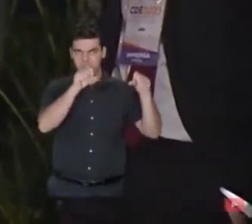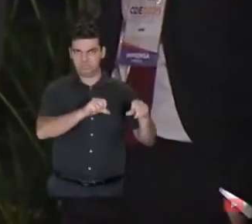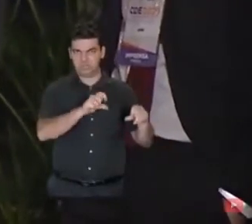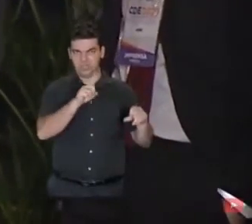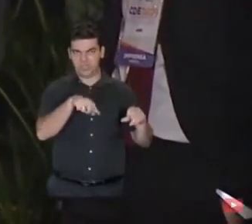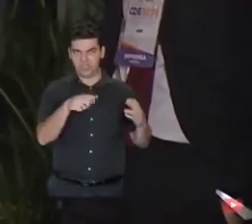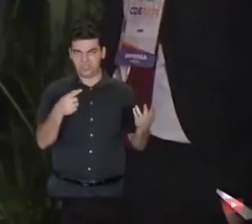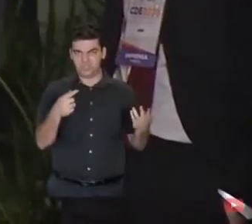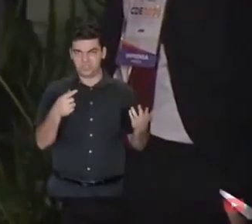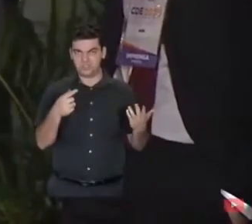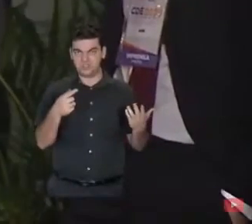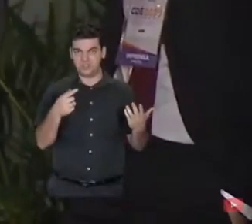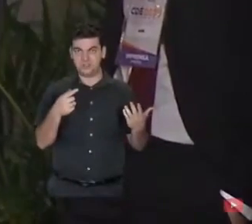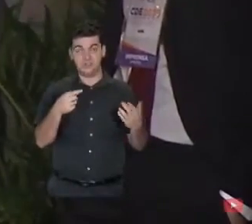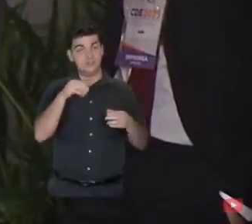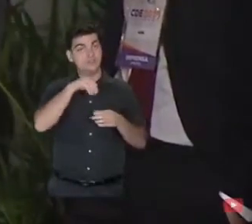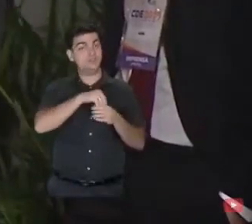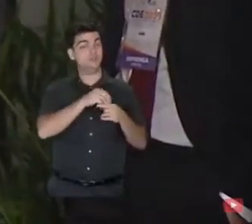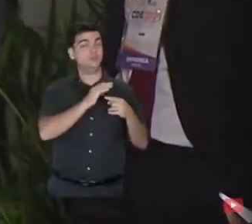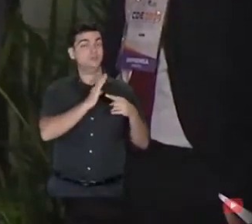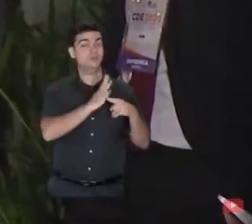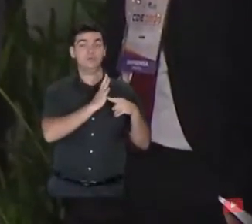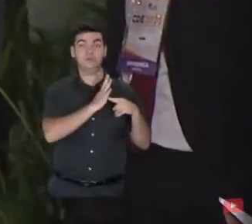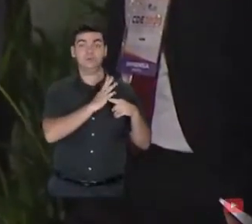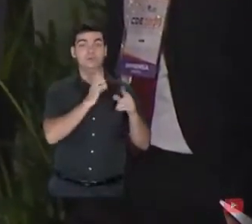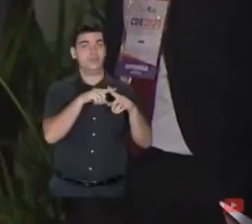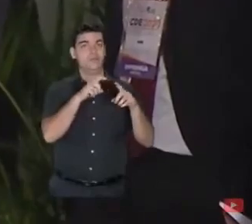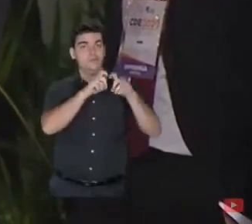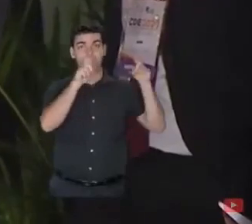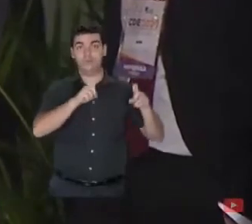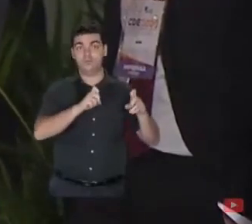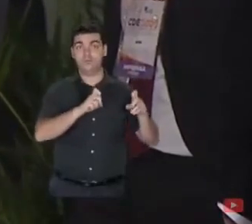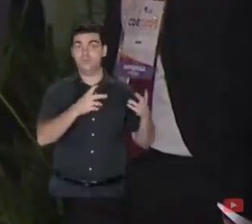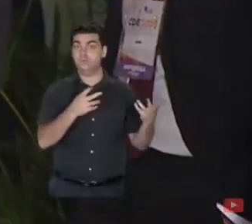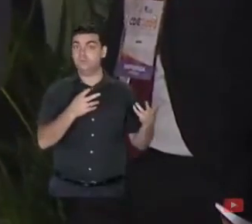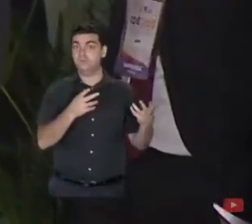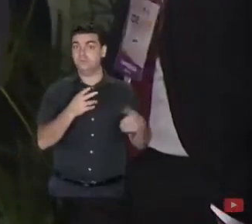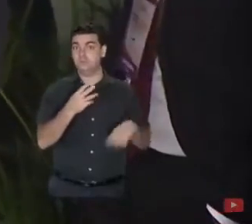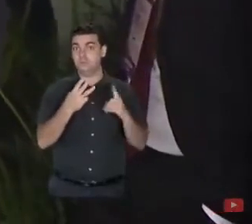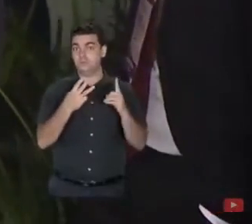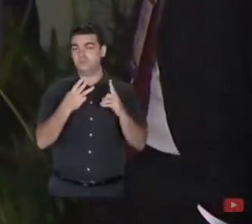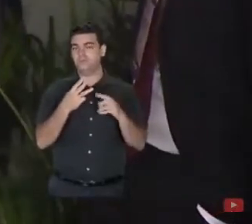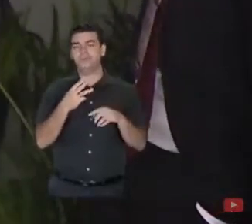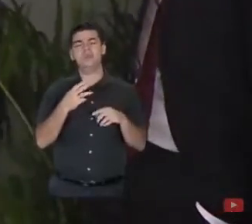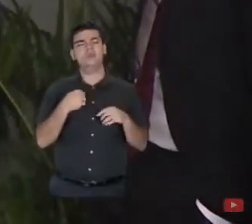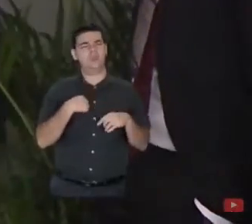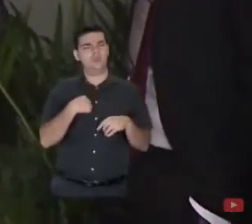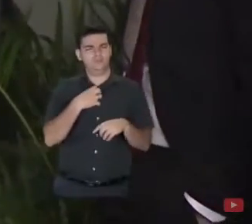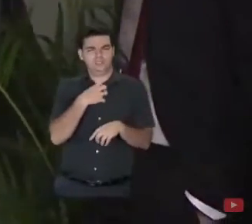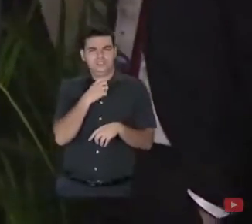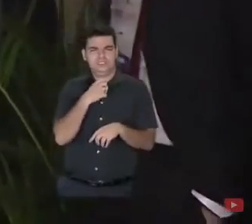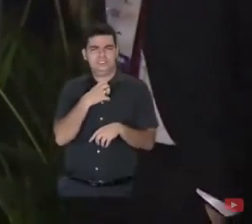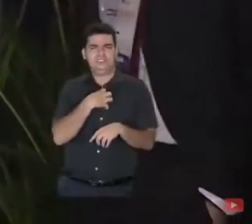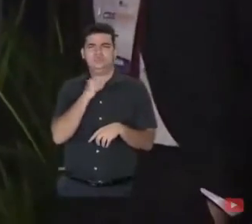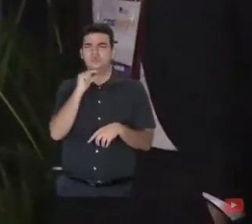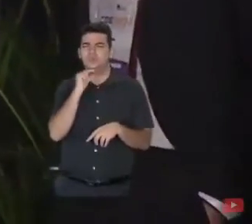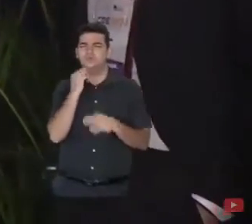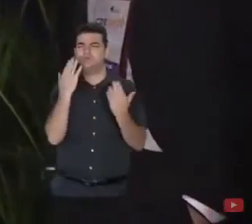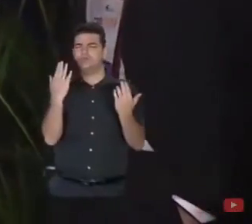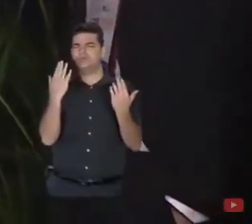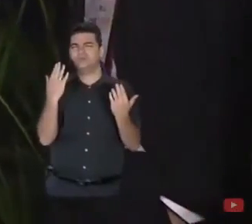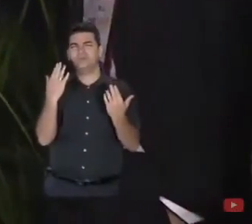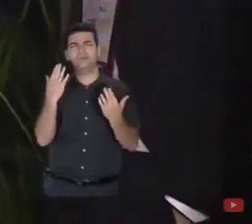contribuído para a falha no hardware do supercomputador. E eu fiquei em dúvida, agora com a última explicação do